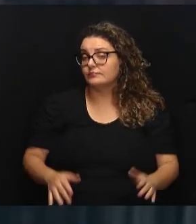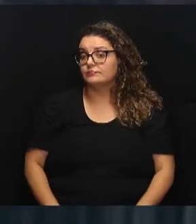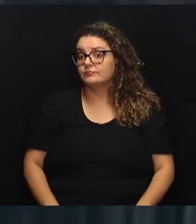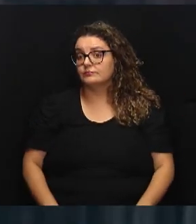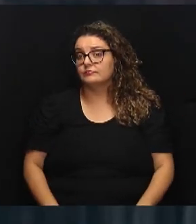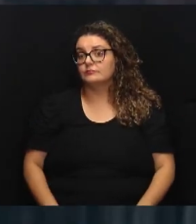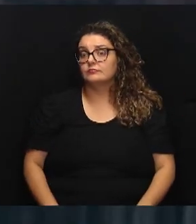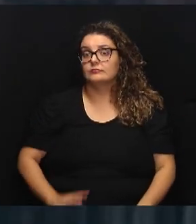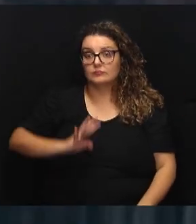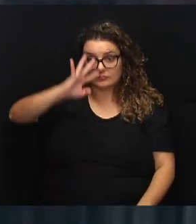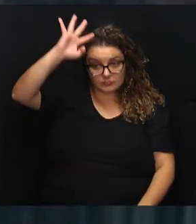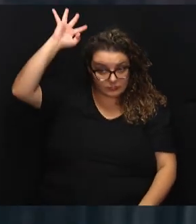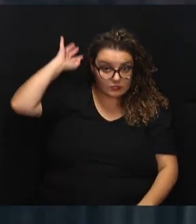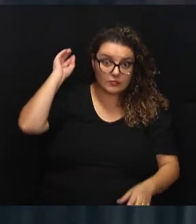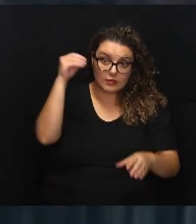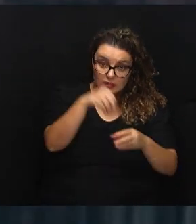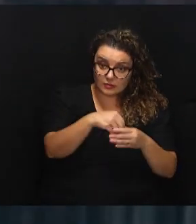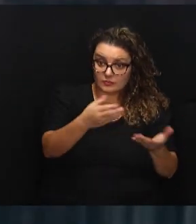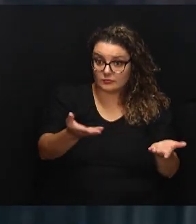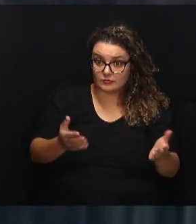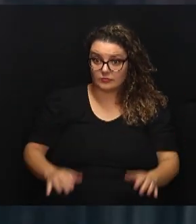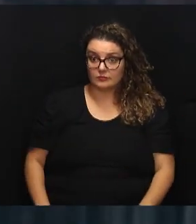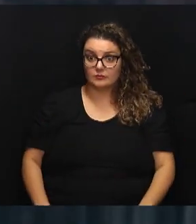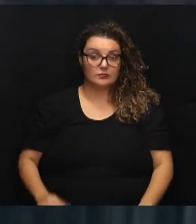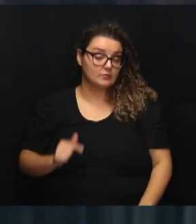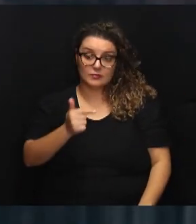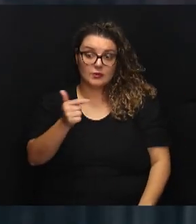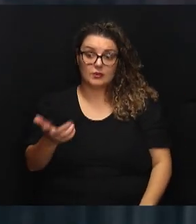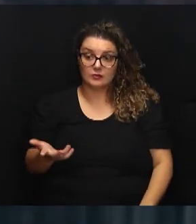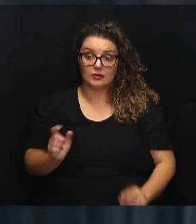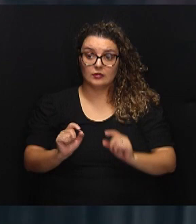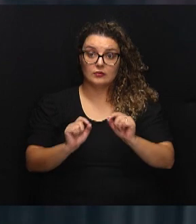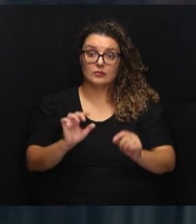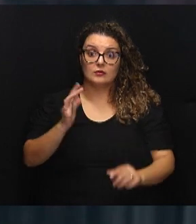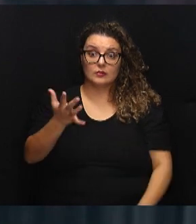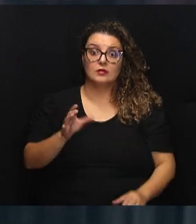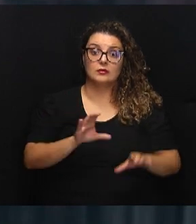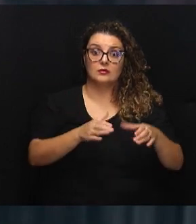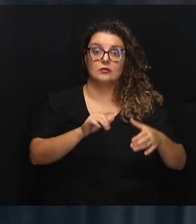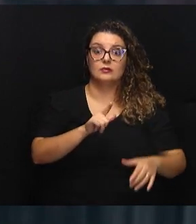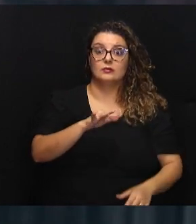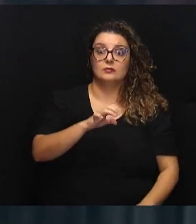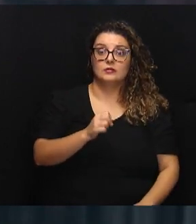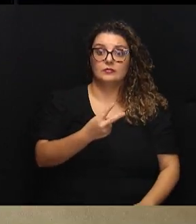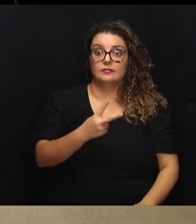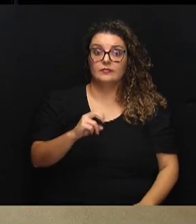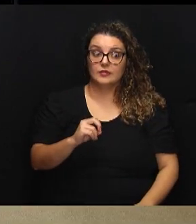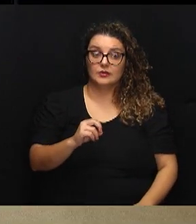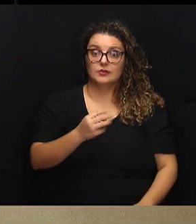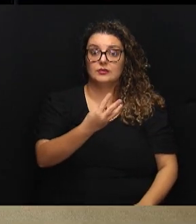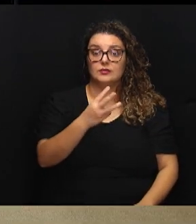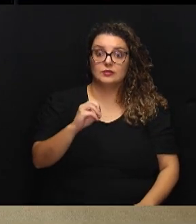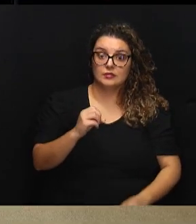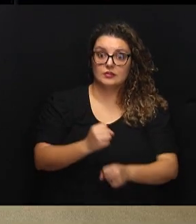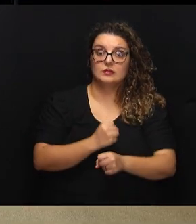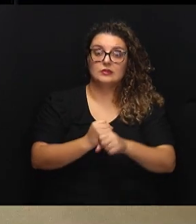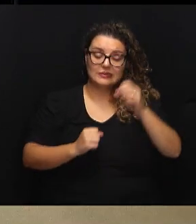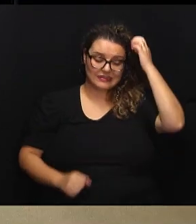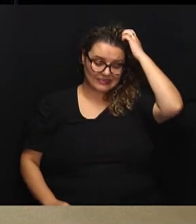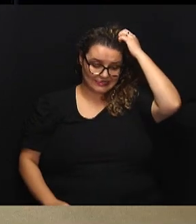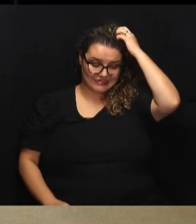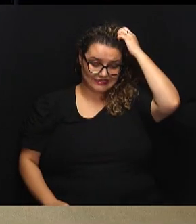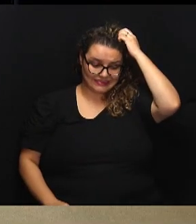com o Neymar, não tem. O que vai acontecer com esses clubes daqui 20, 30 anos? Poxa vida, é uma análise